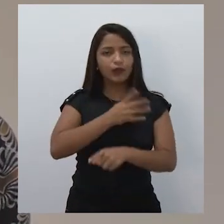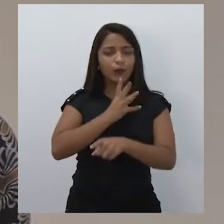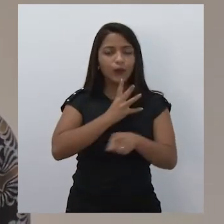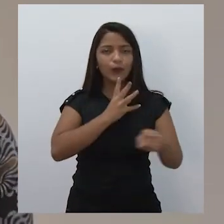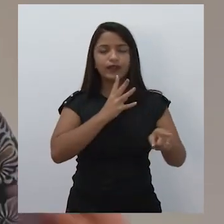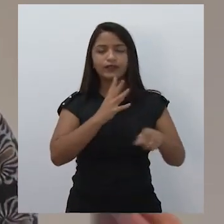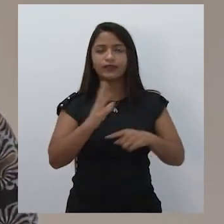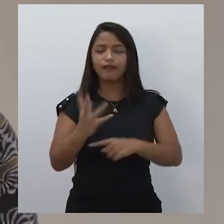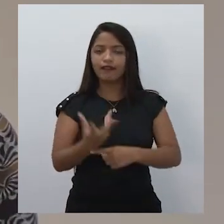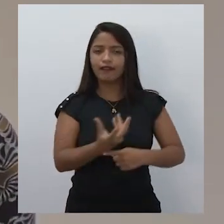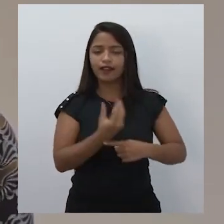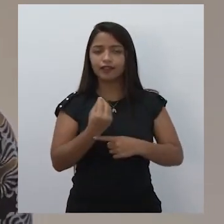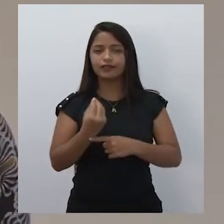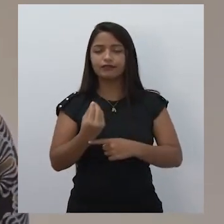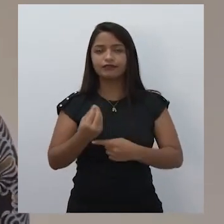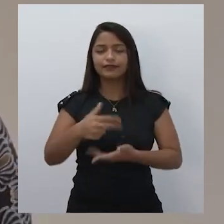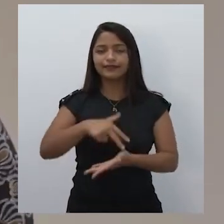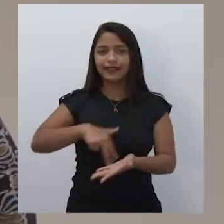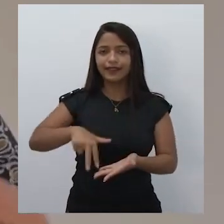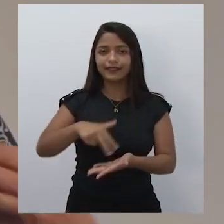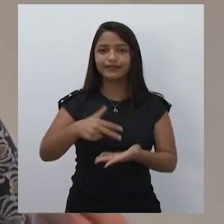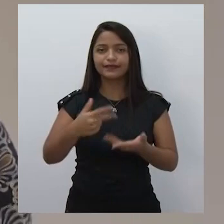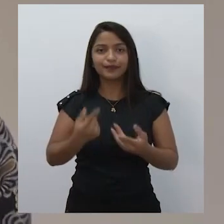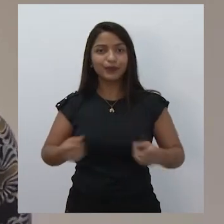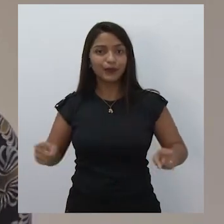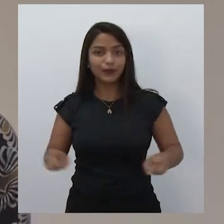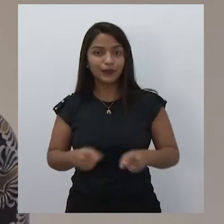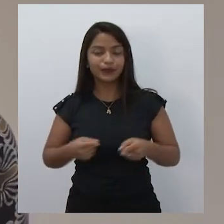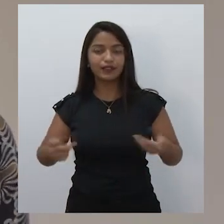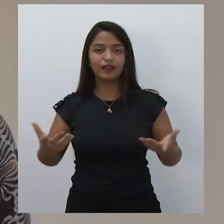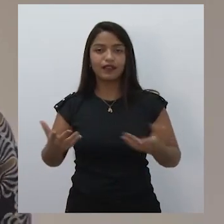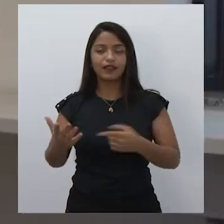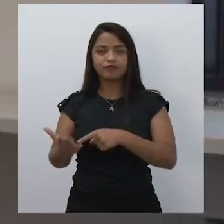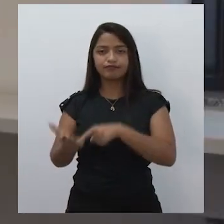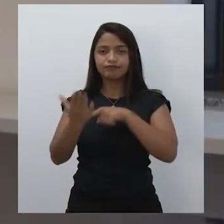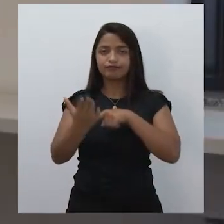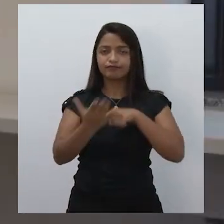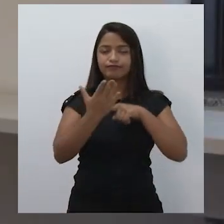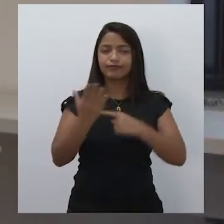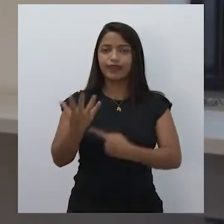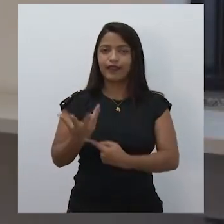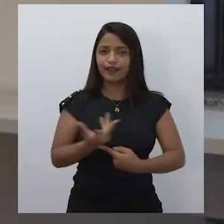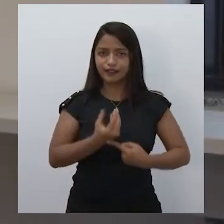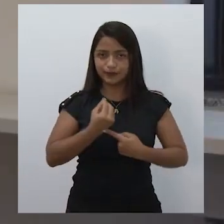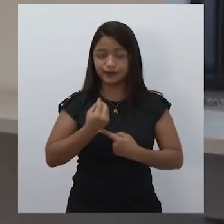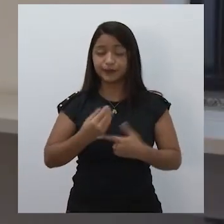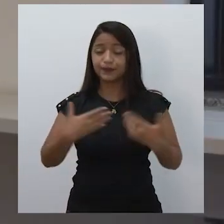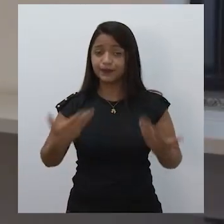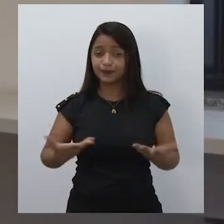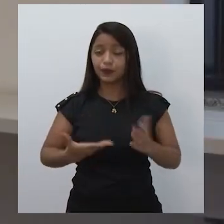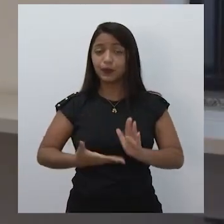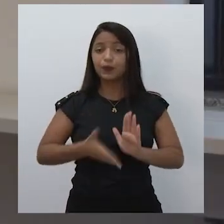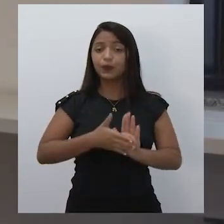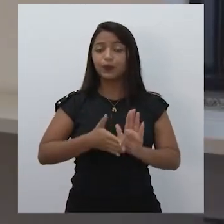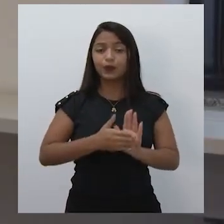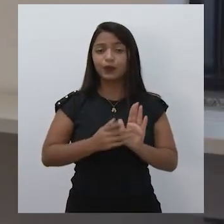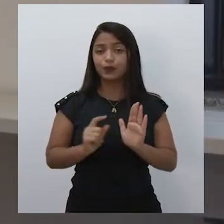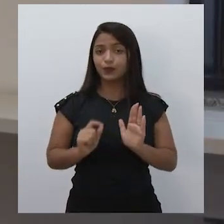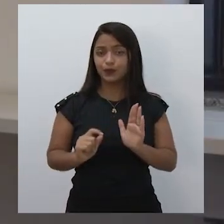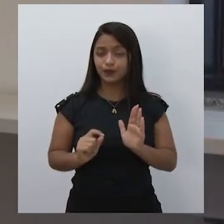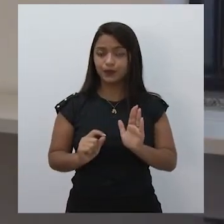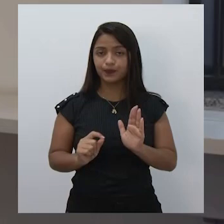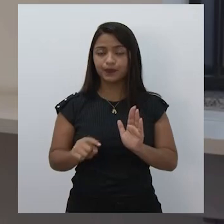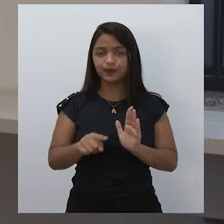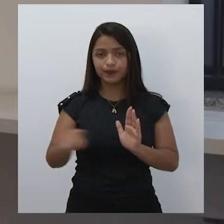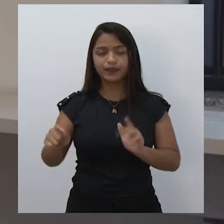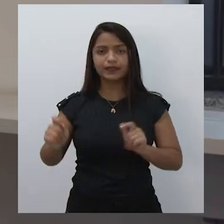às artes, né, à dança, à música, exposições. E essa proposta que eles não só desenvolvam